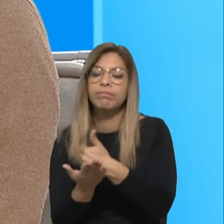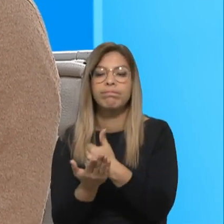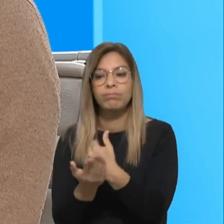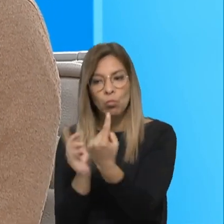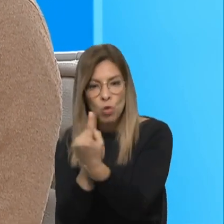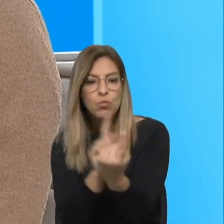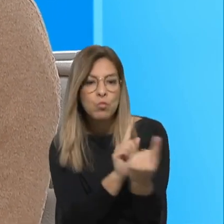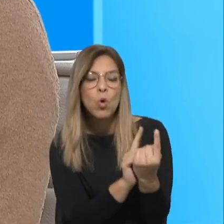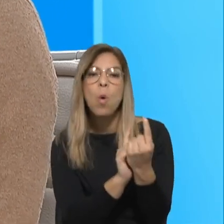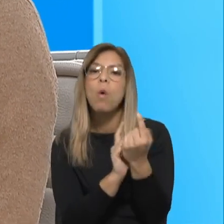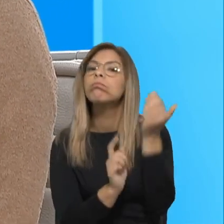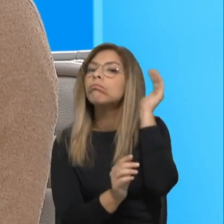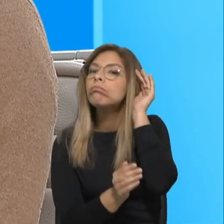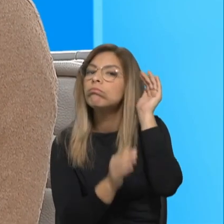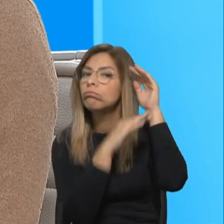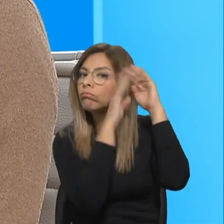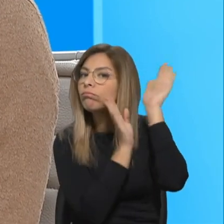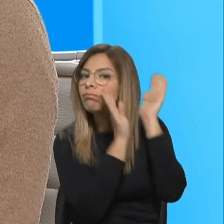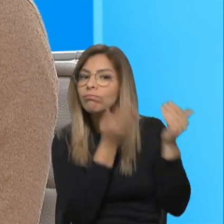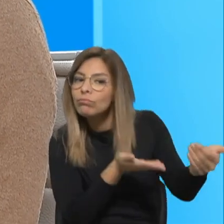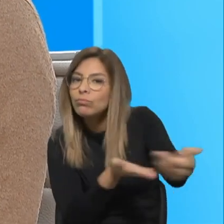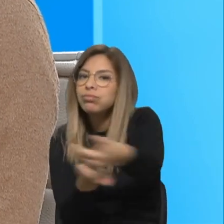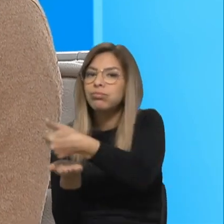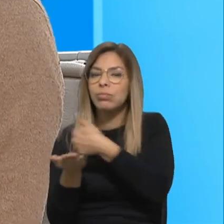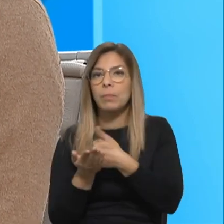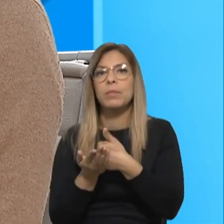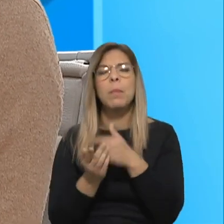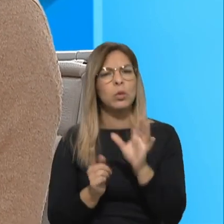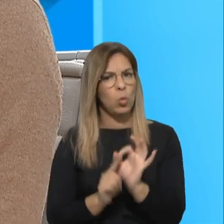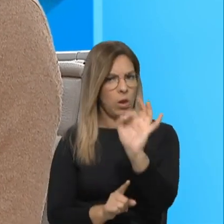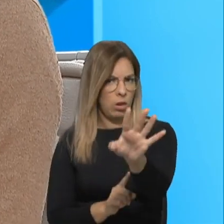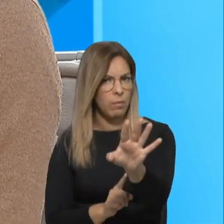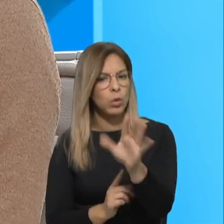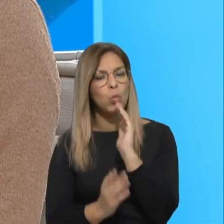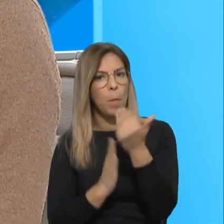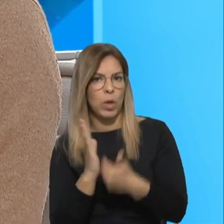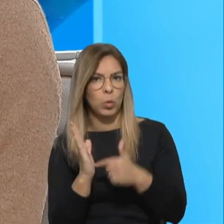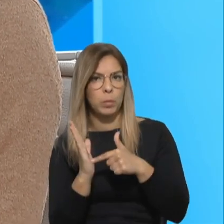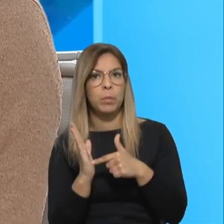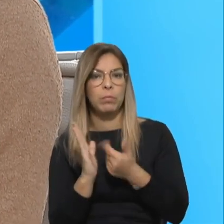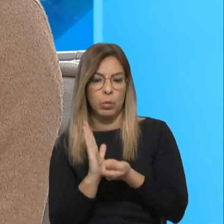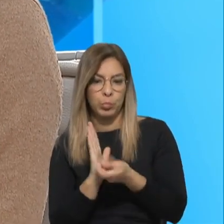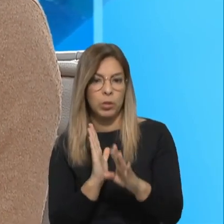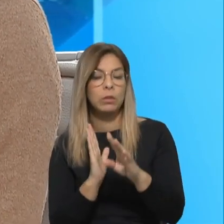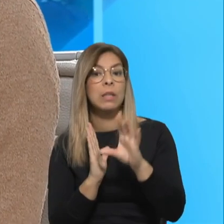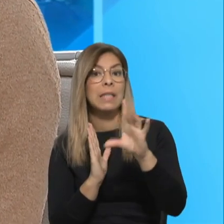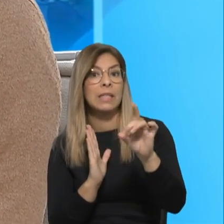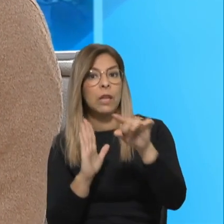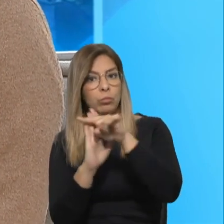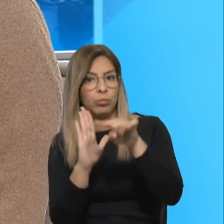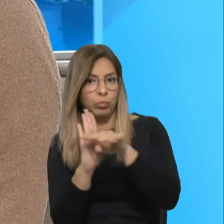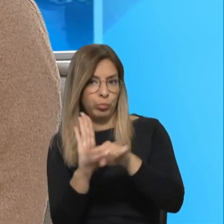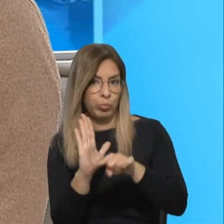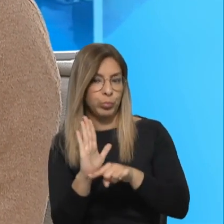escutá-los. Bem, mas só uma nota muito rápida sobre o documento. Ele tem 16 pontos e nesses 16